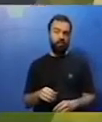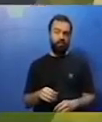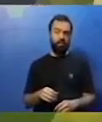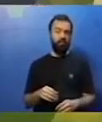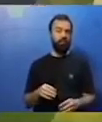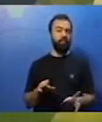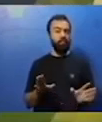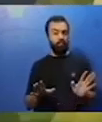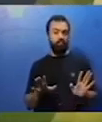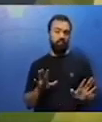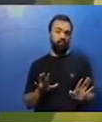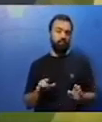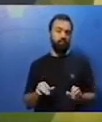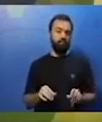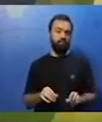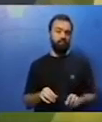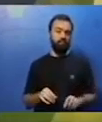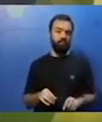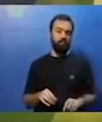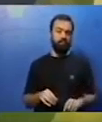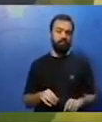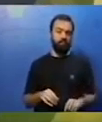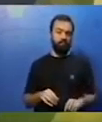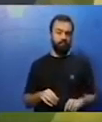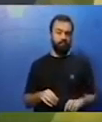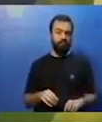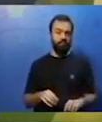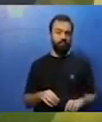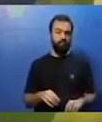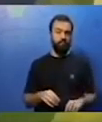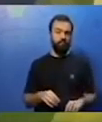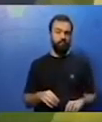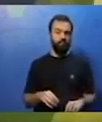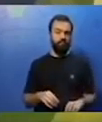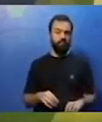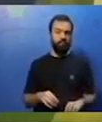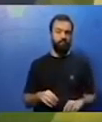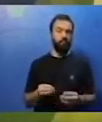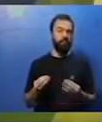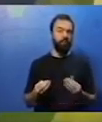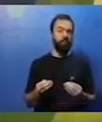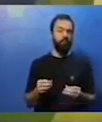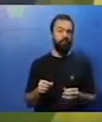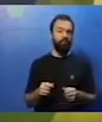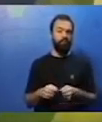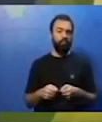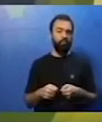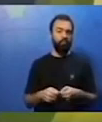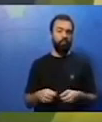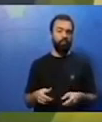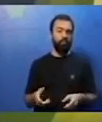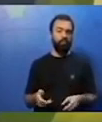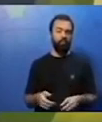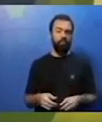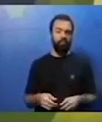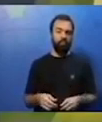Inverso, mas a mesma coisa. Como eu determino esse numerador?